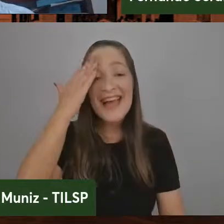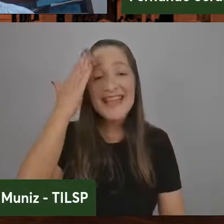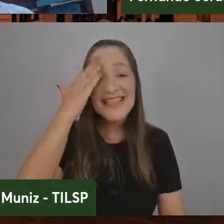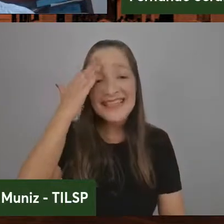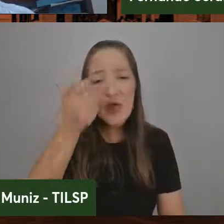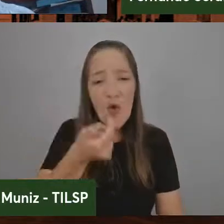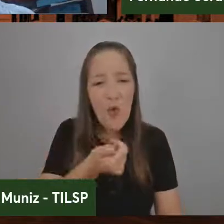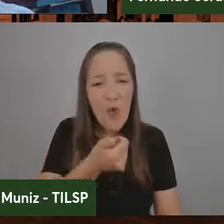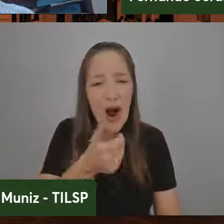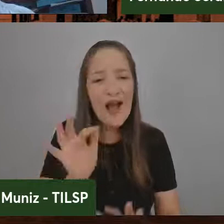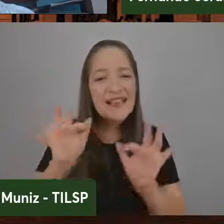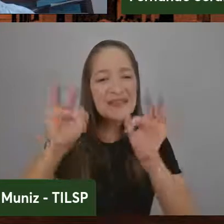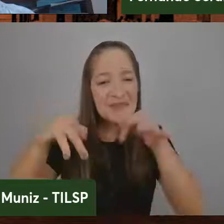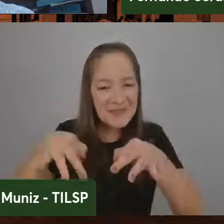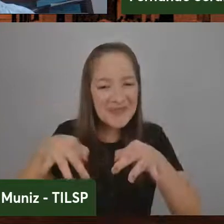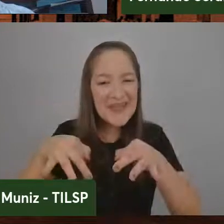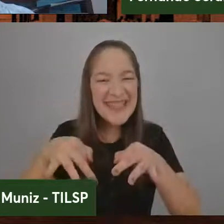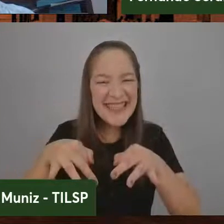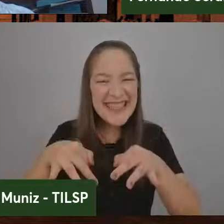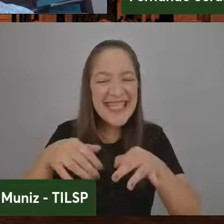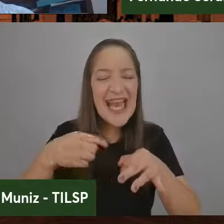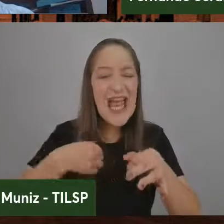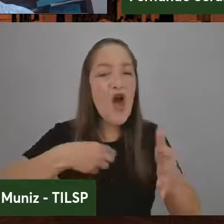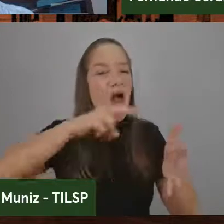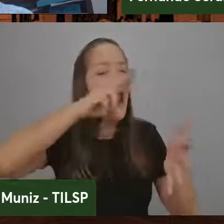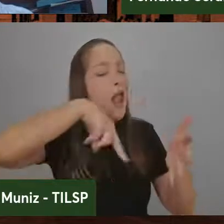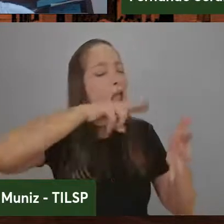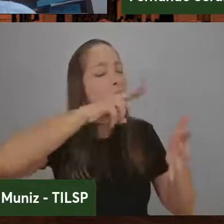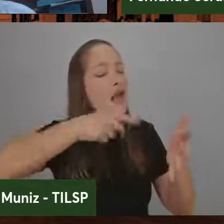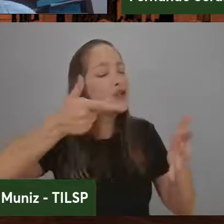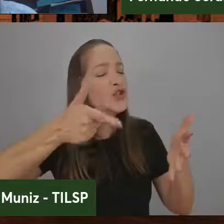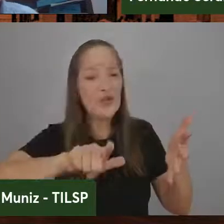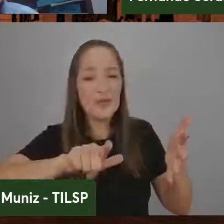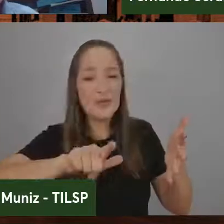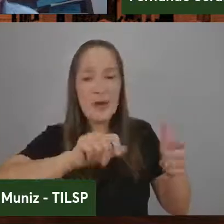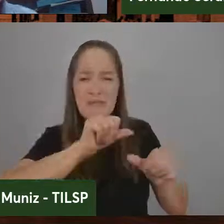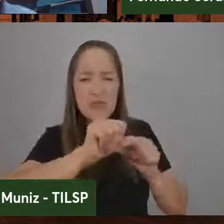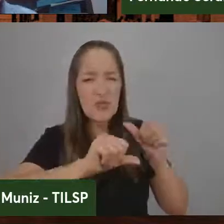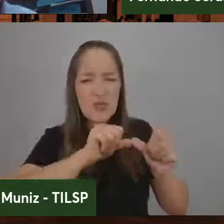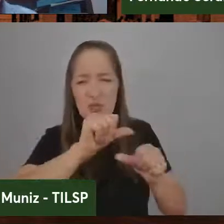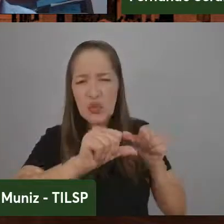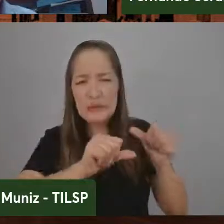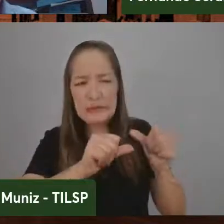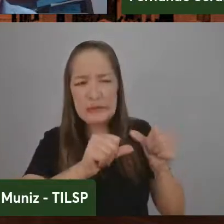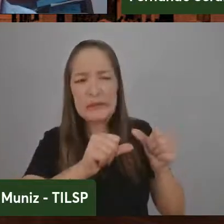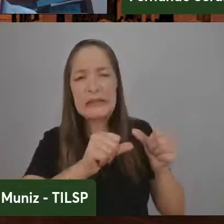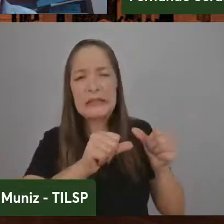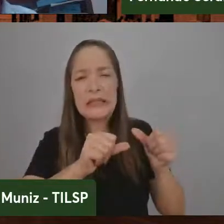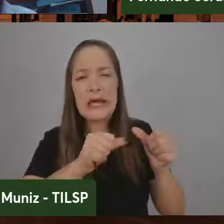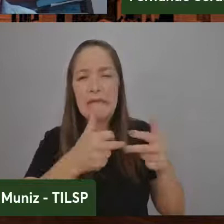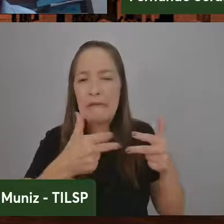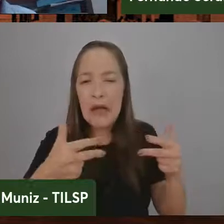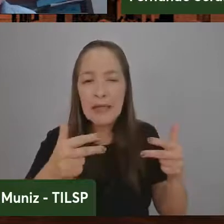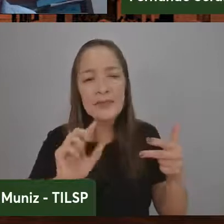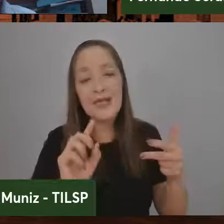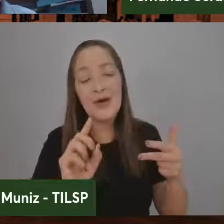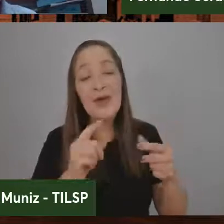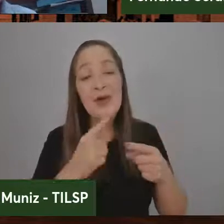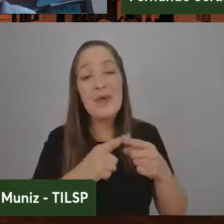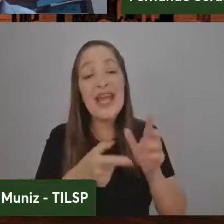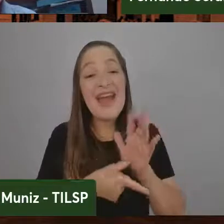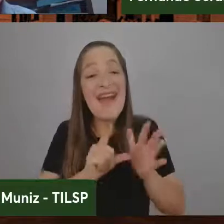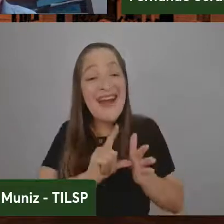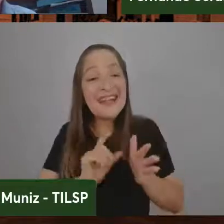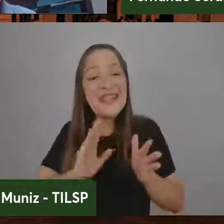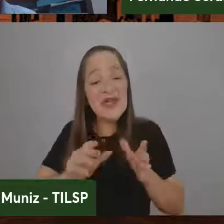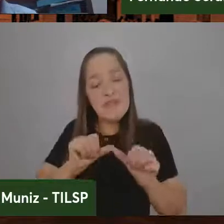fim e que eu vou reler e não vou modificar muitas coisas. Porque eu já modifiquei